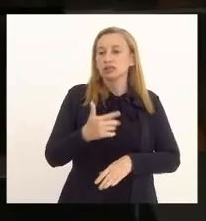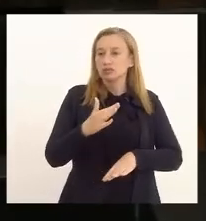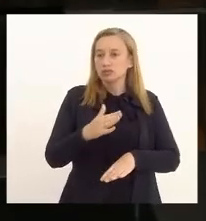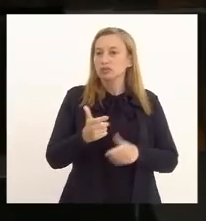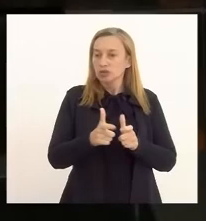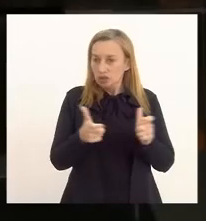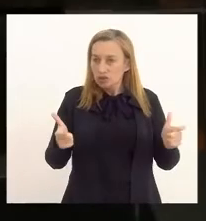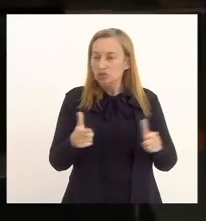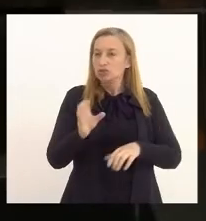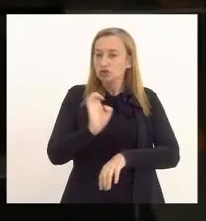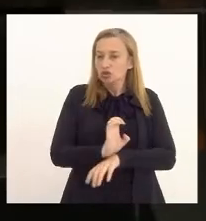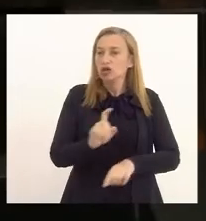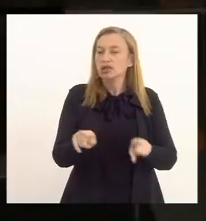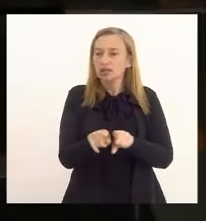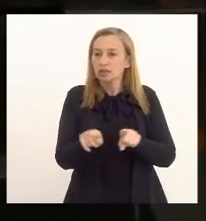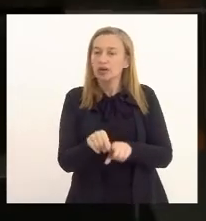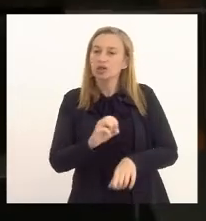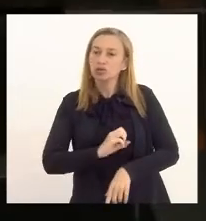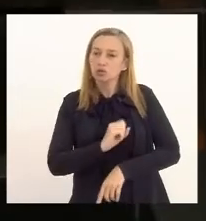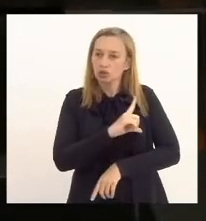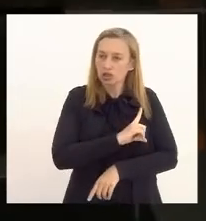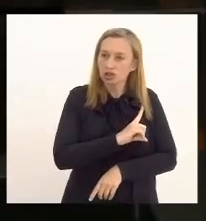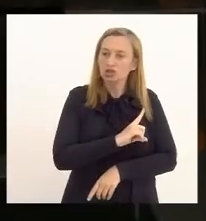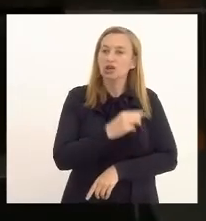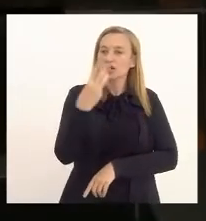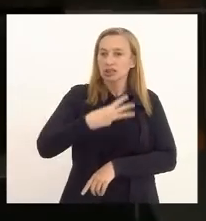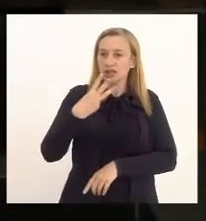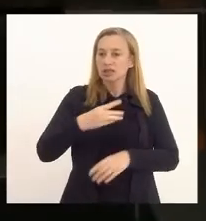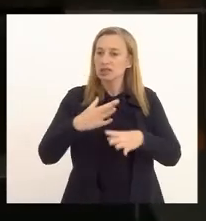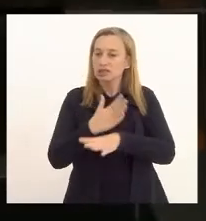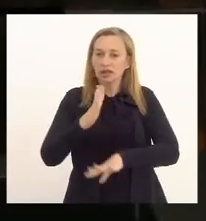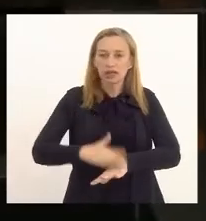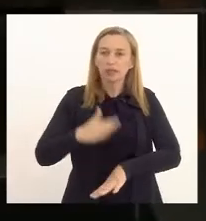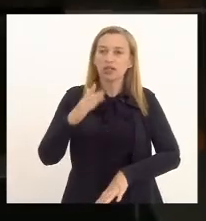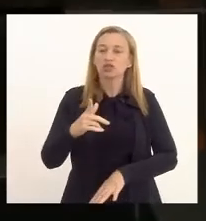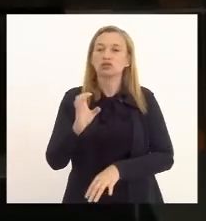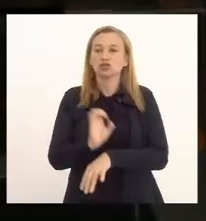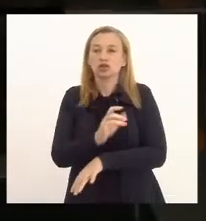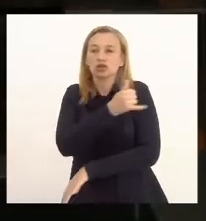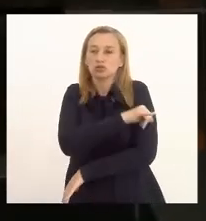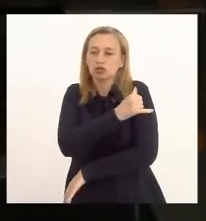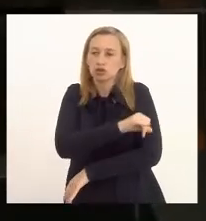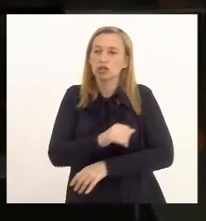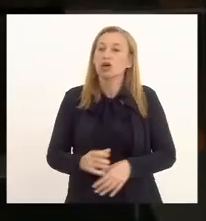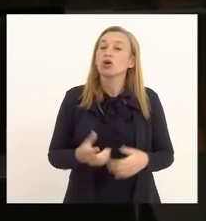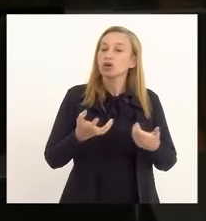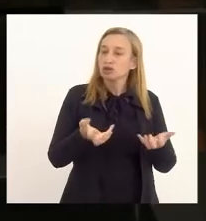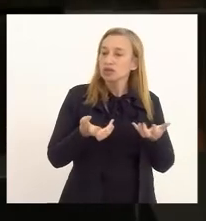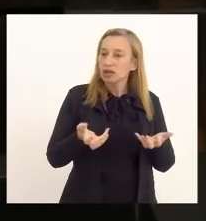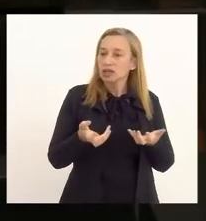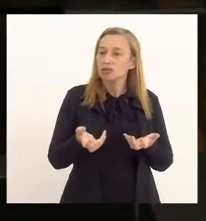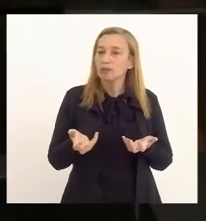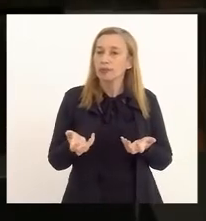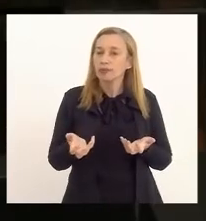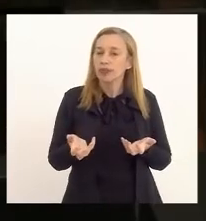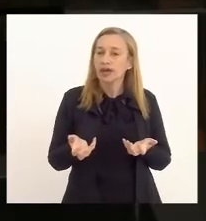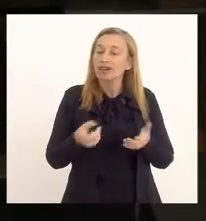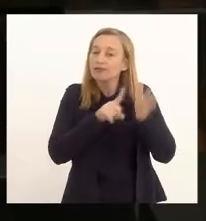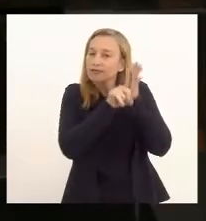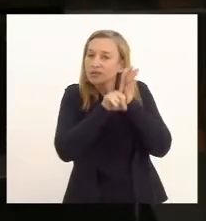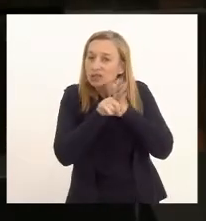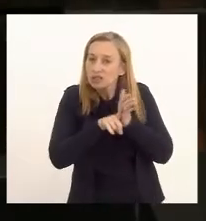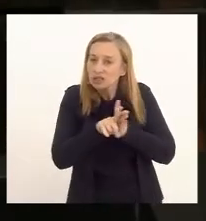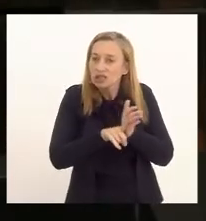estado, e o município de Duque de Caxias, terceira maior cidade do estado do Rio de Janeiro. Então, o que a gente está buscando é analisar